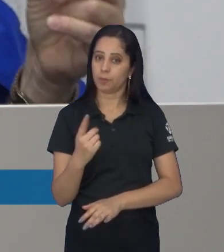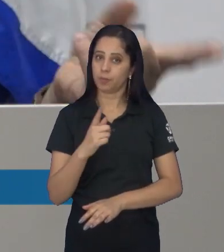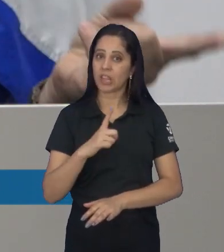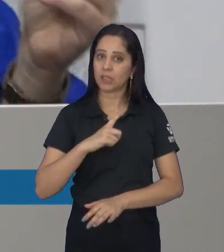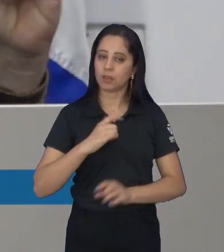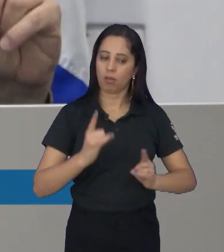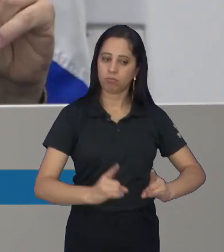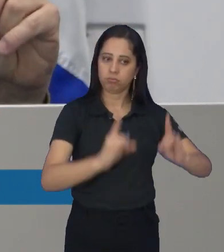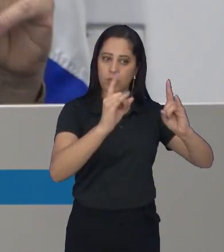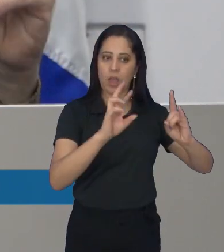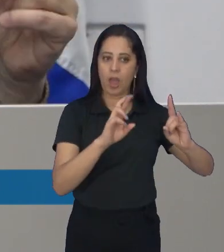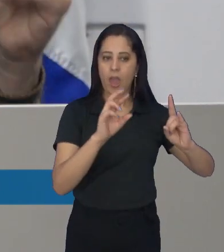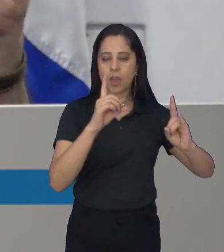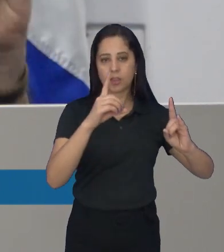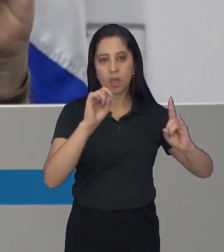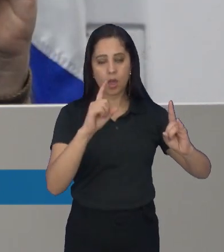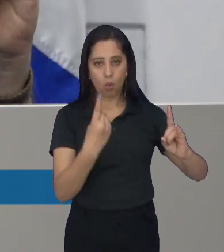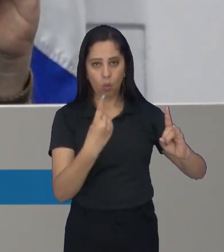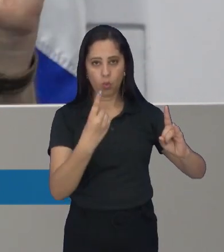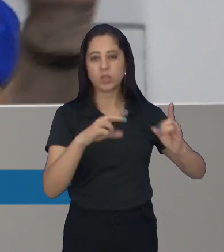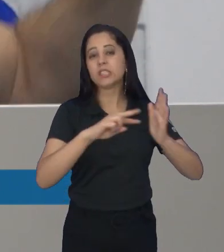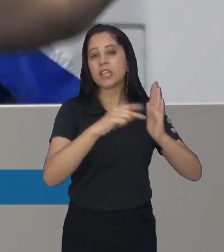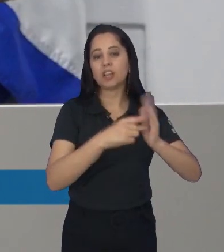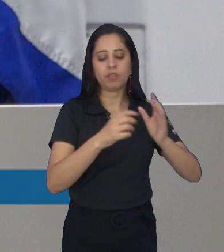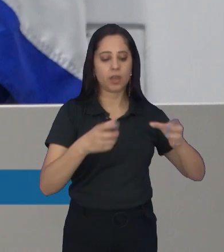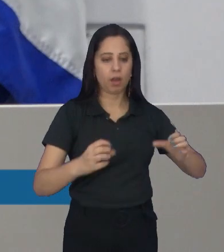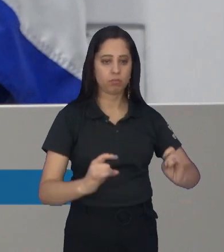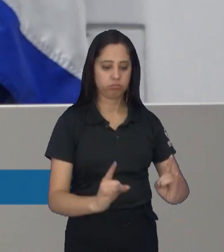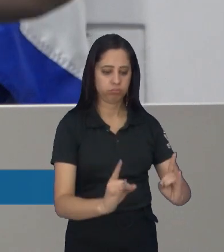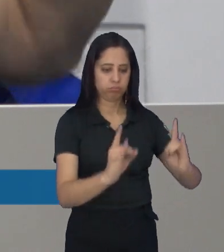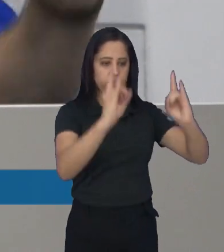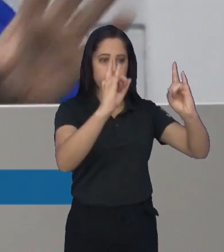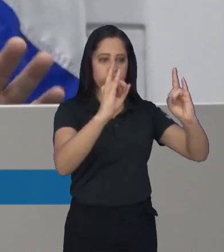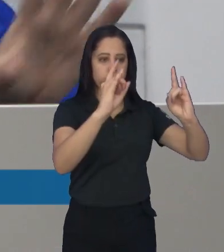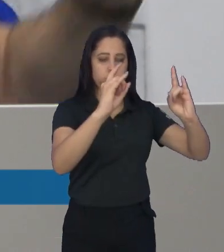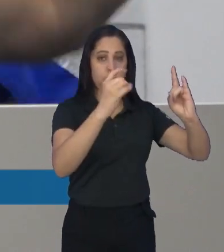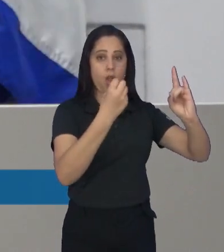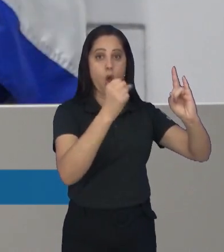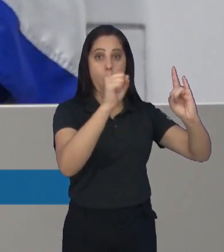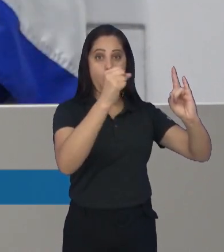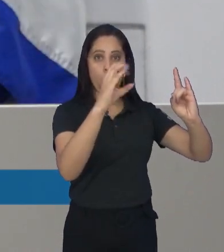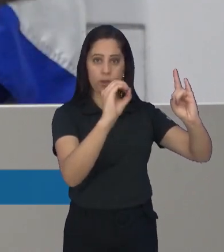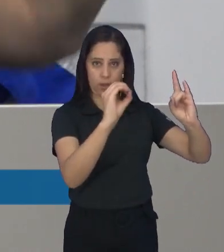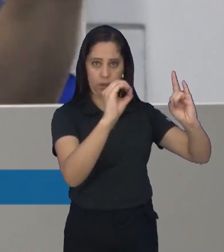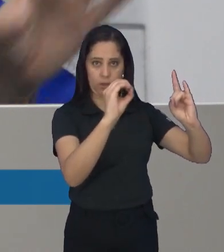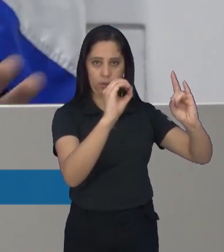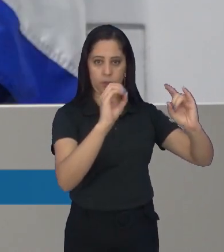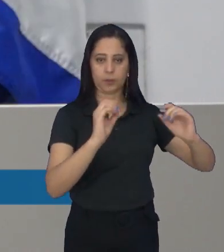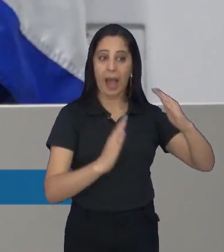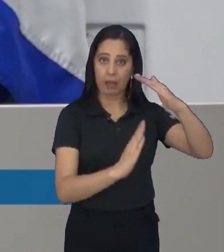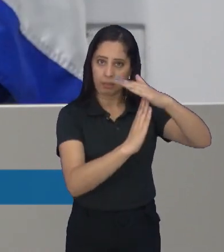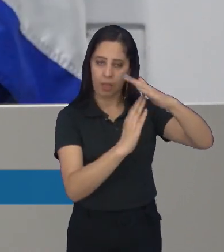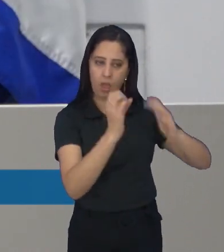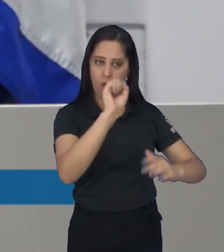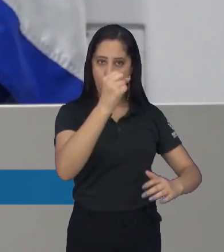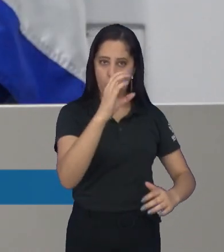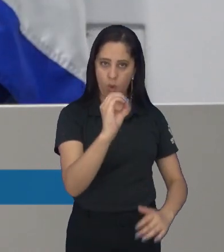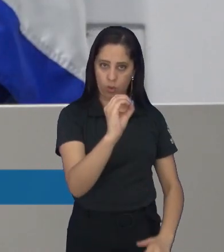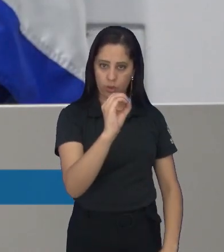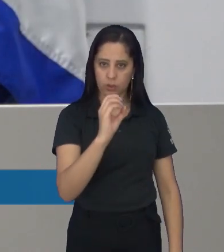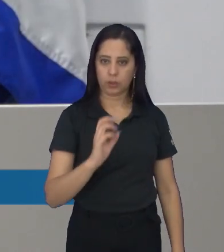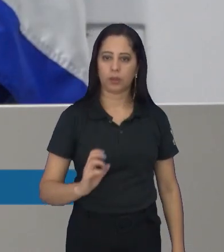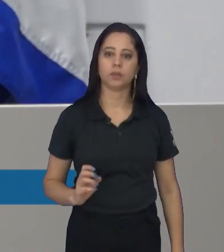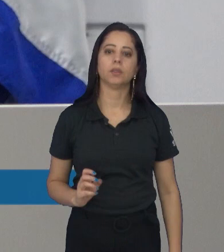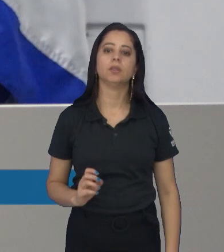80 unidades e tem o rv2 e 80 a 300 unidades salvo no centro aí que são as 400 unidades e que a gente agora tá querendo tá propondo para